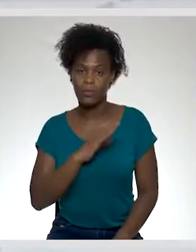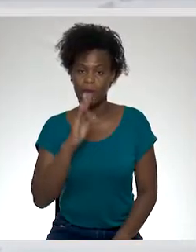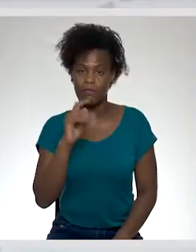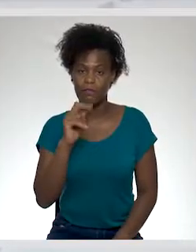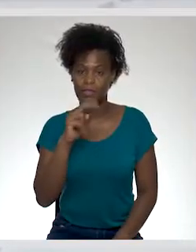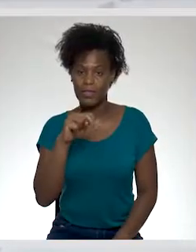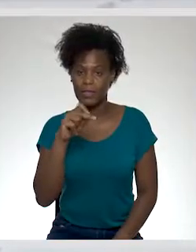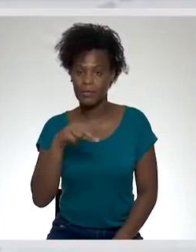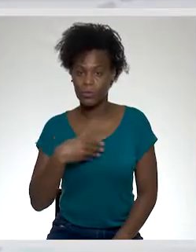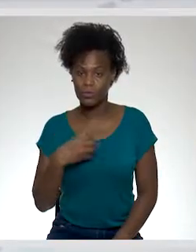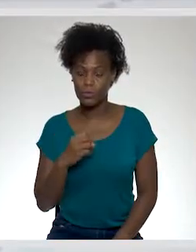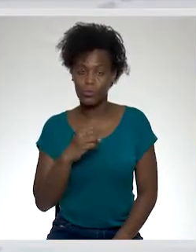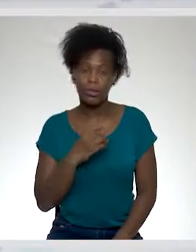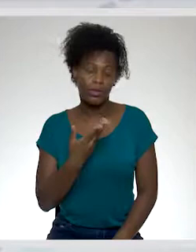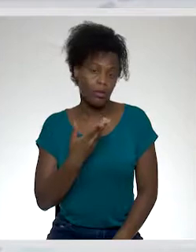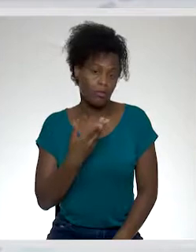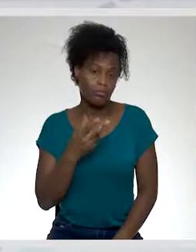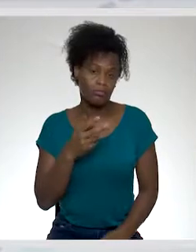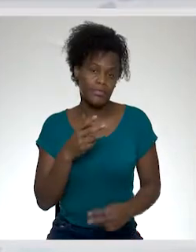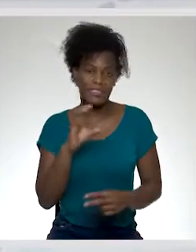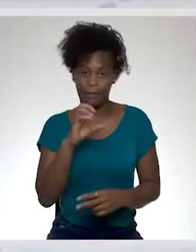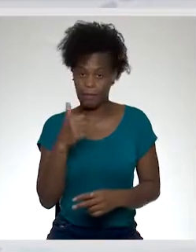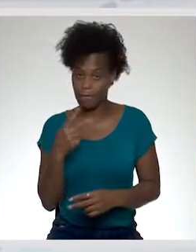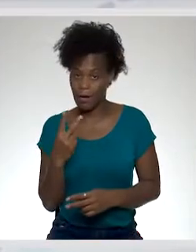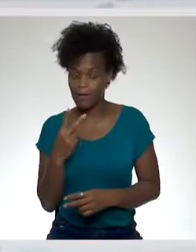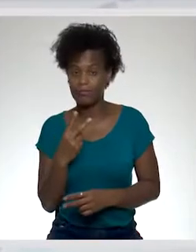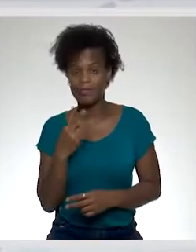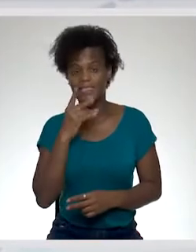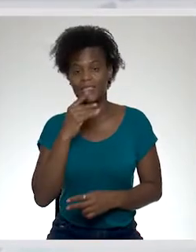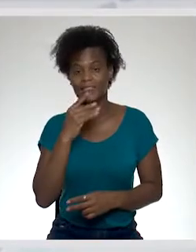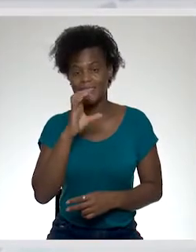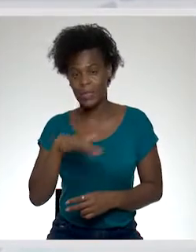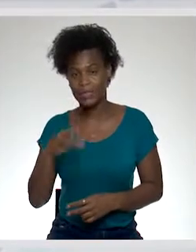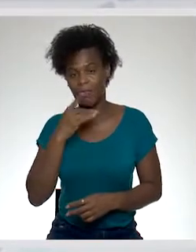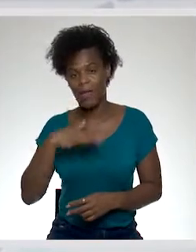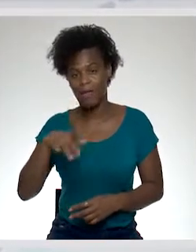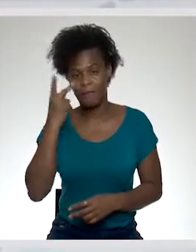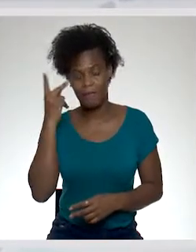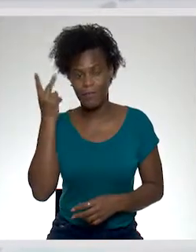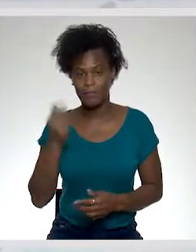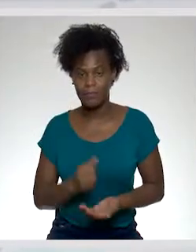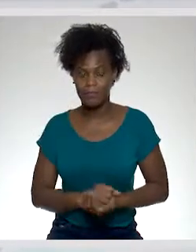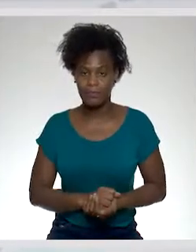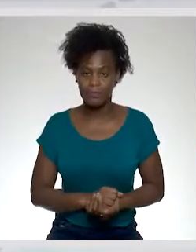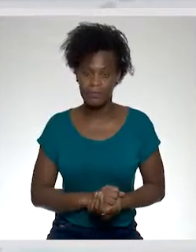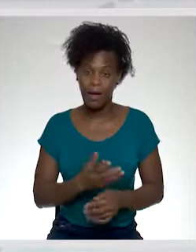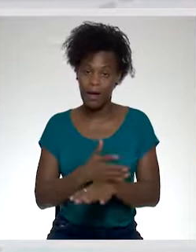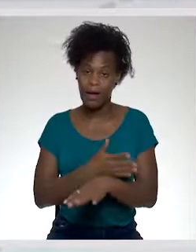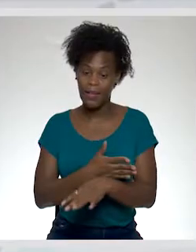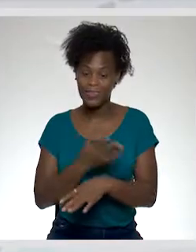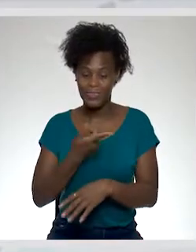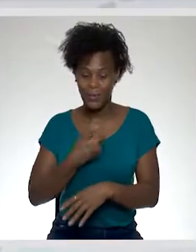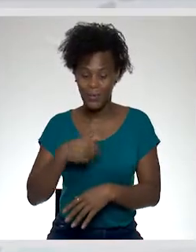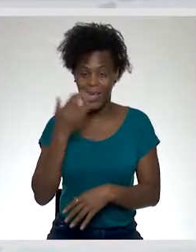Jorge Barros Origema, da disciplina da CTV, Ciências da Terra e da Vida. Antes de iniciar a